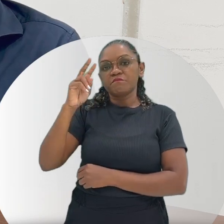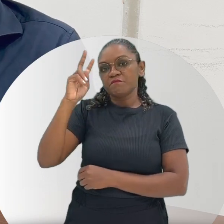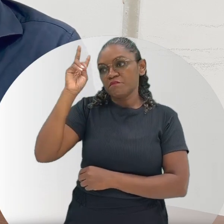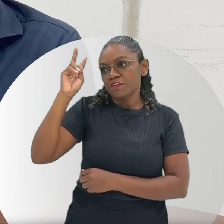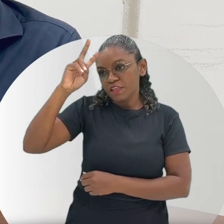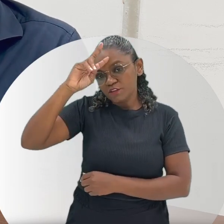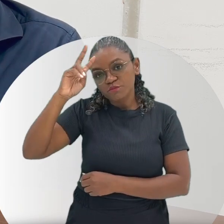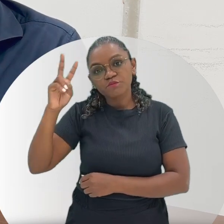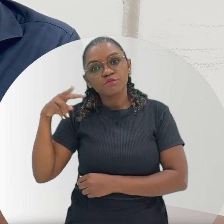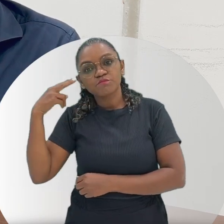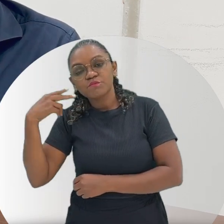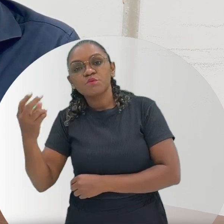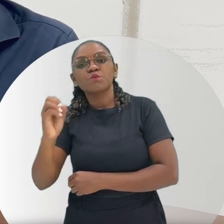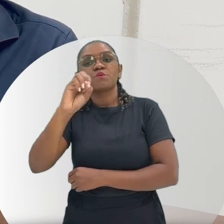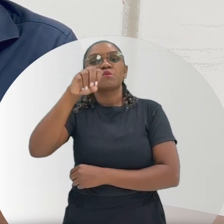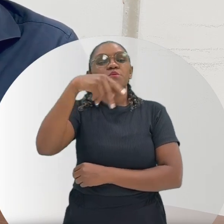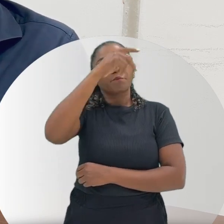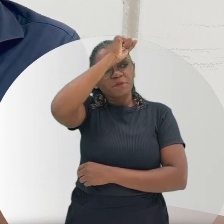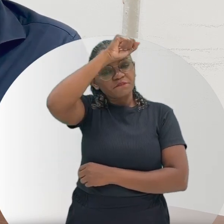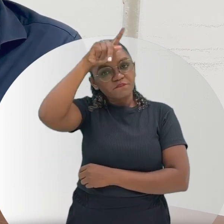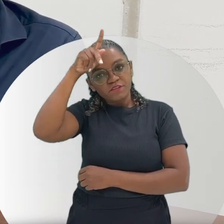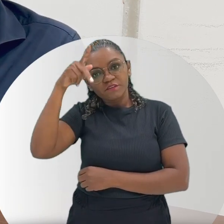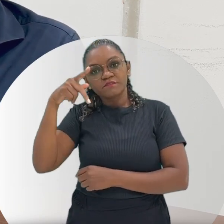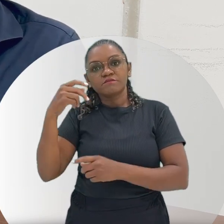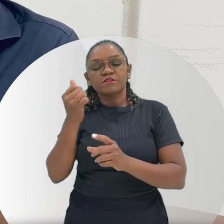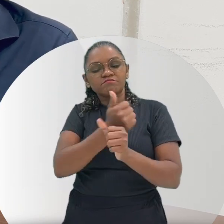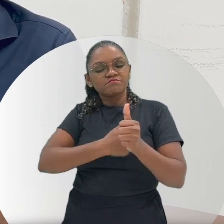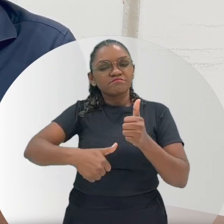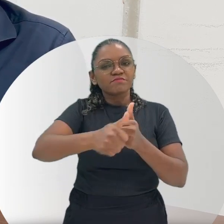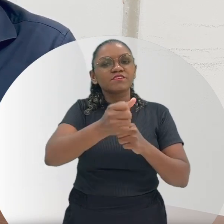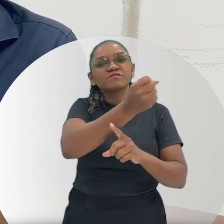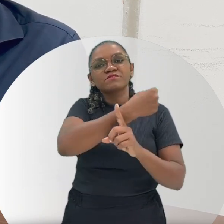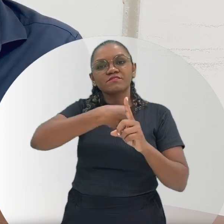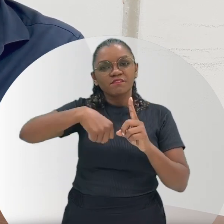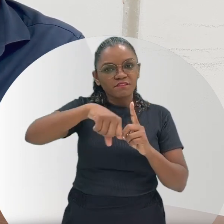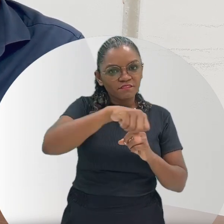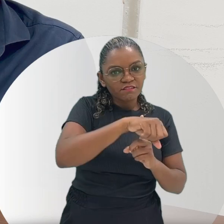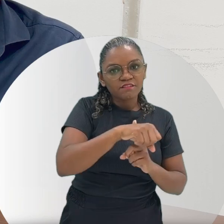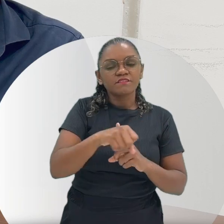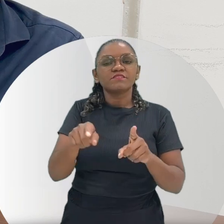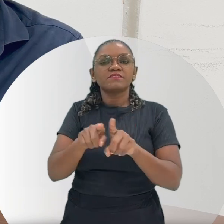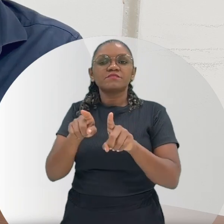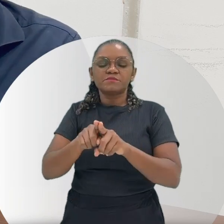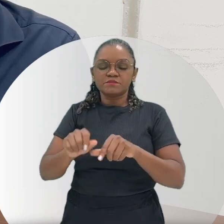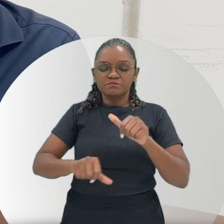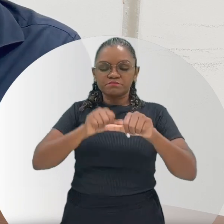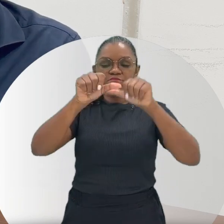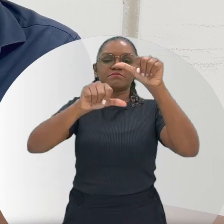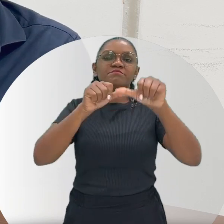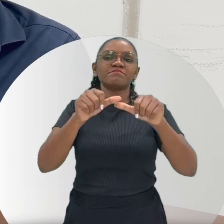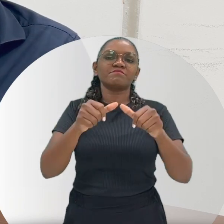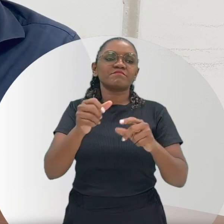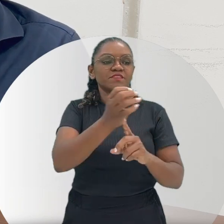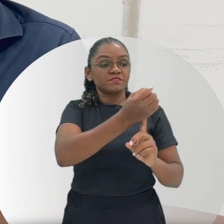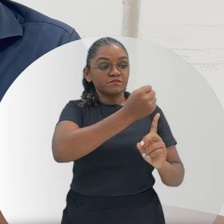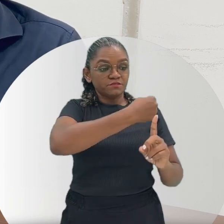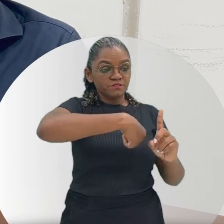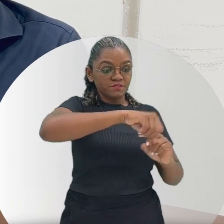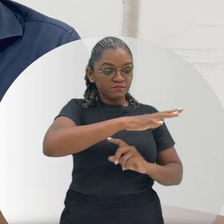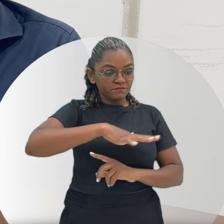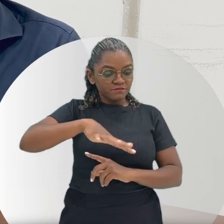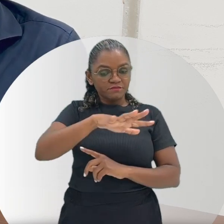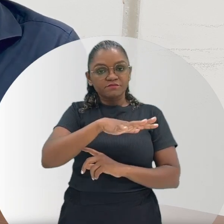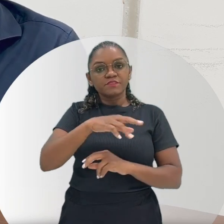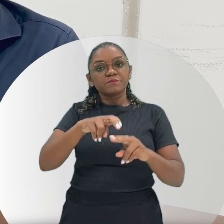veja como uma pessoa à frente da sociedade, uma pessoa capaz de mudar o seu ser social, o seu meio social. Então, a gente